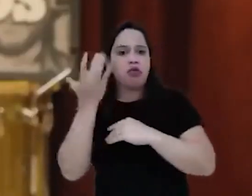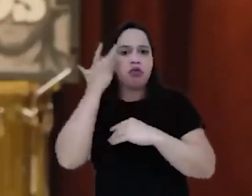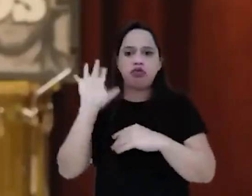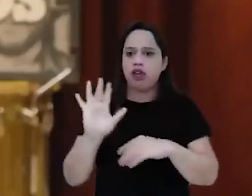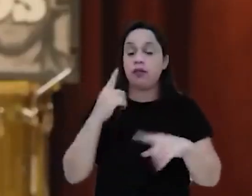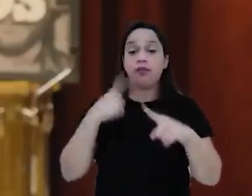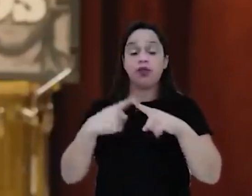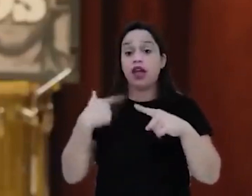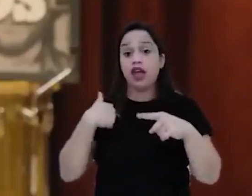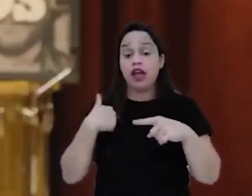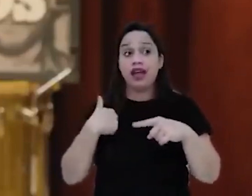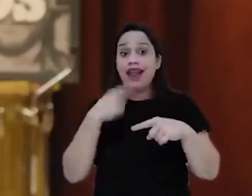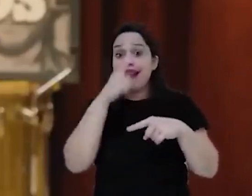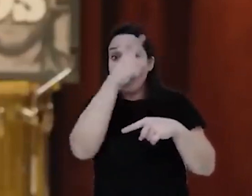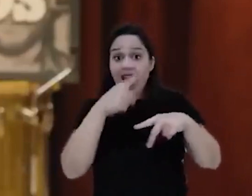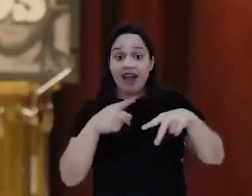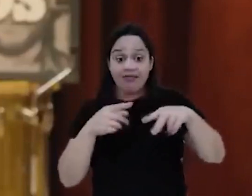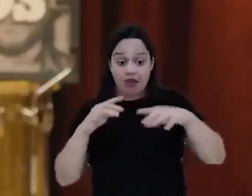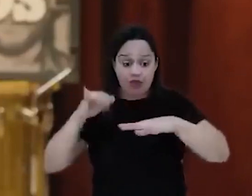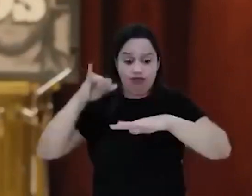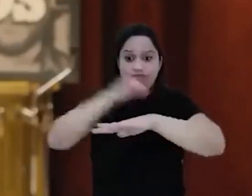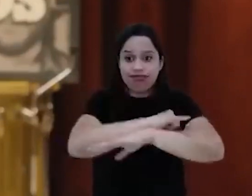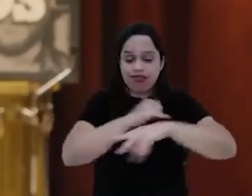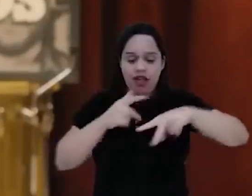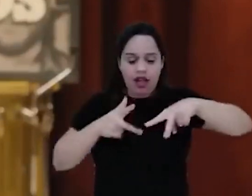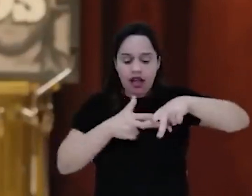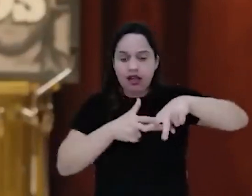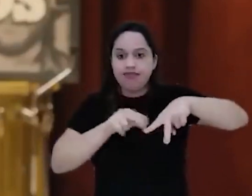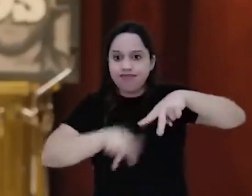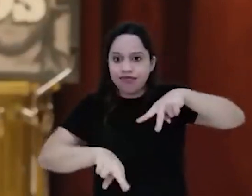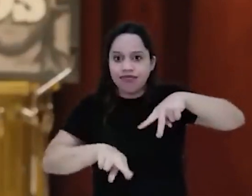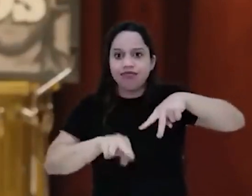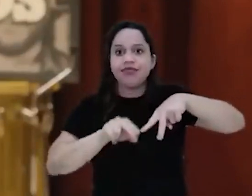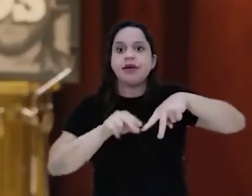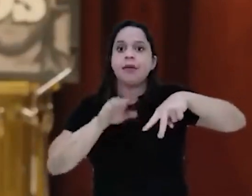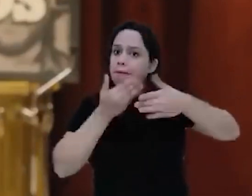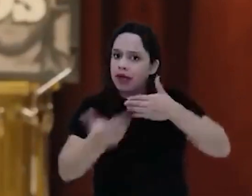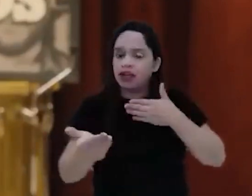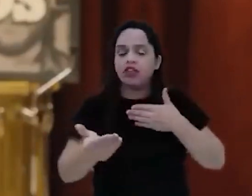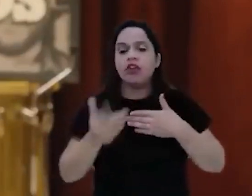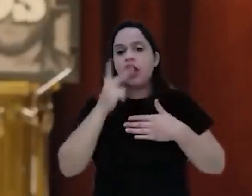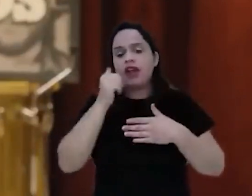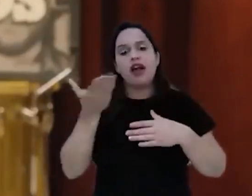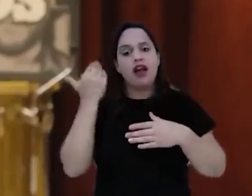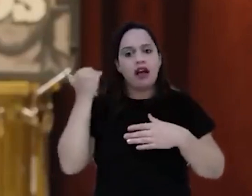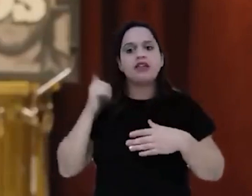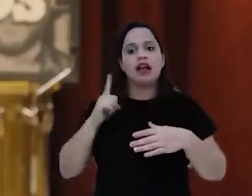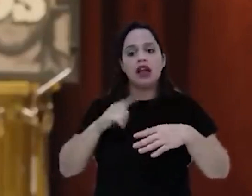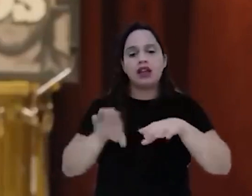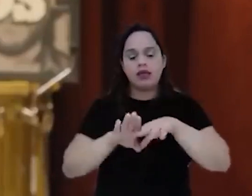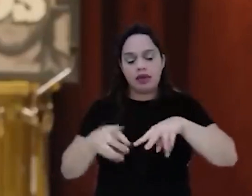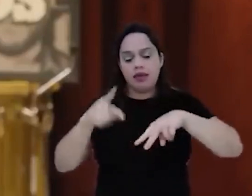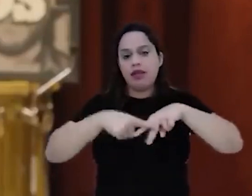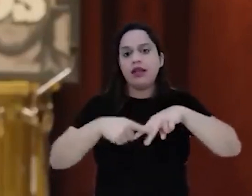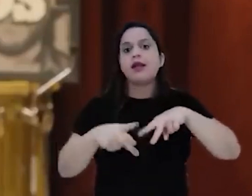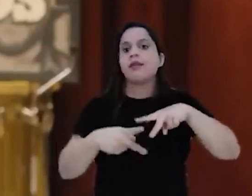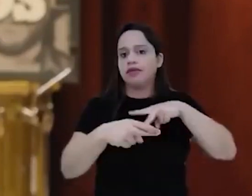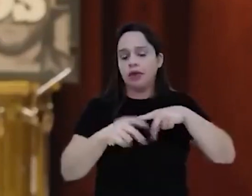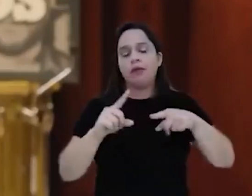se me ajudou não me ajudou não sei porque eu tinha eu perdi a perna lá né a gente tem aqui uma fratura exposta muito era para ter sido multado os motoristas